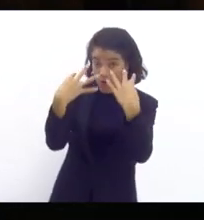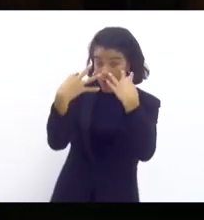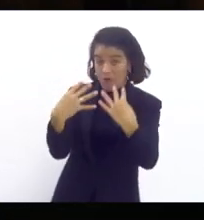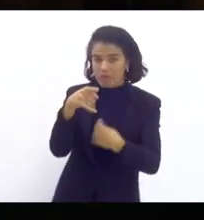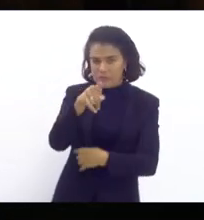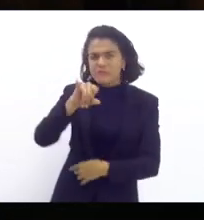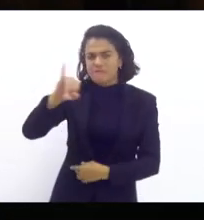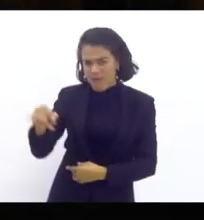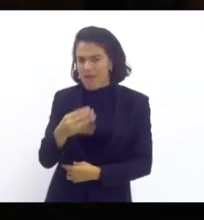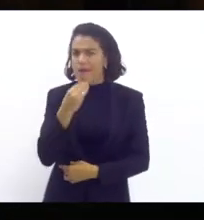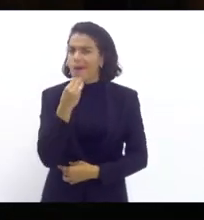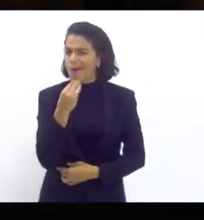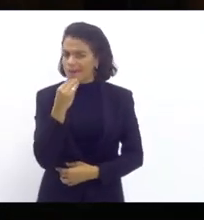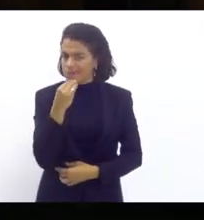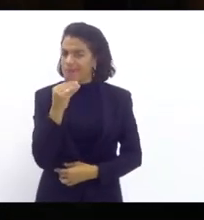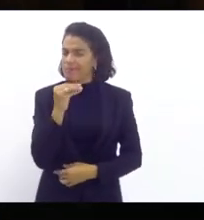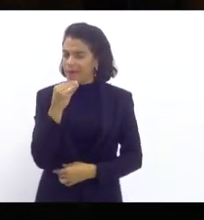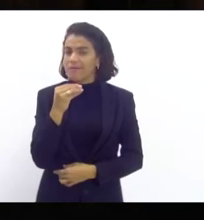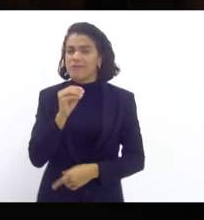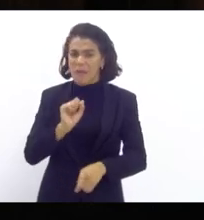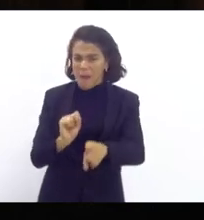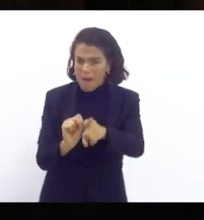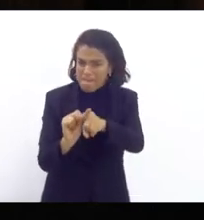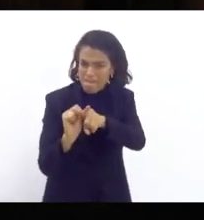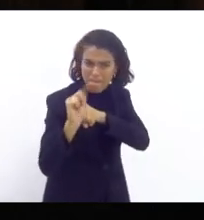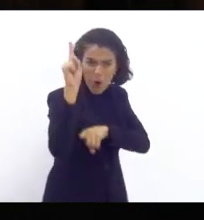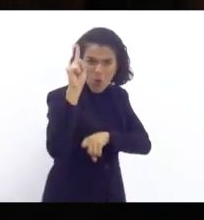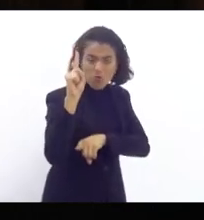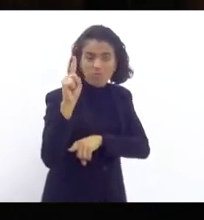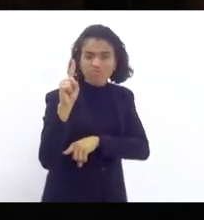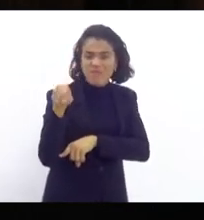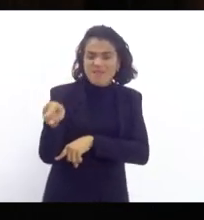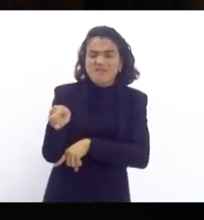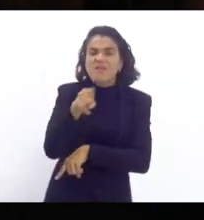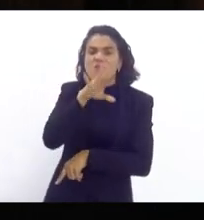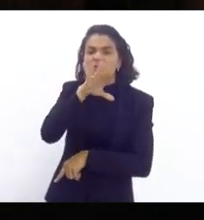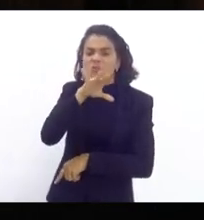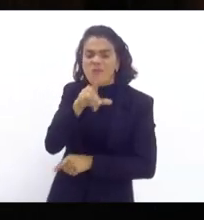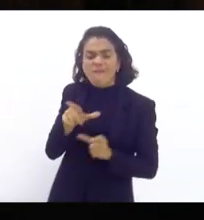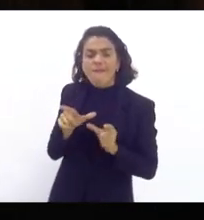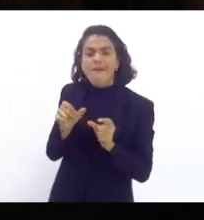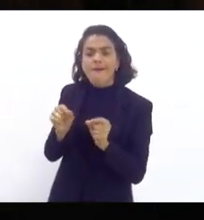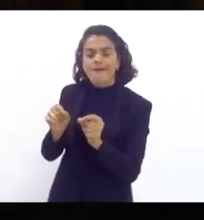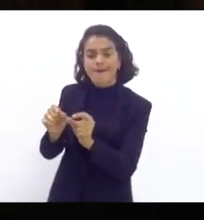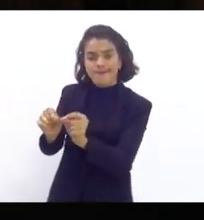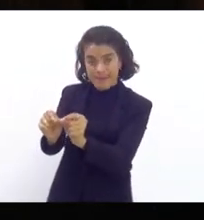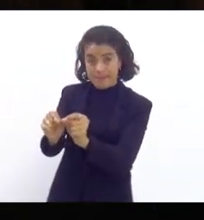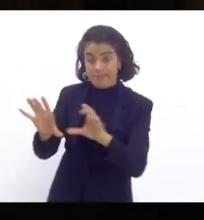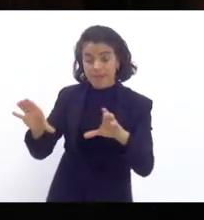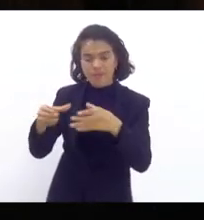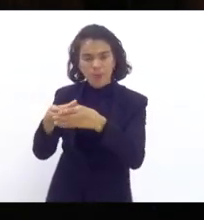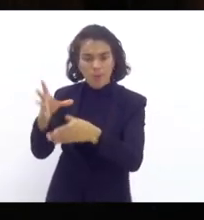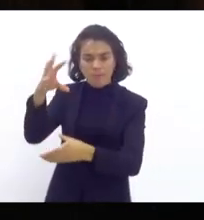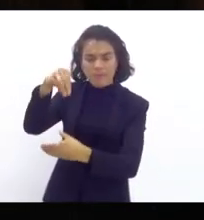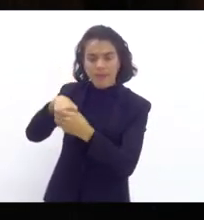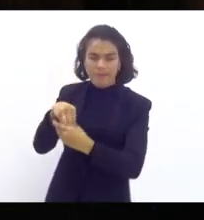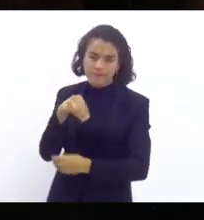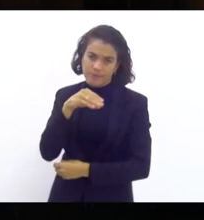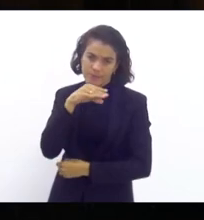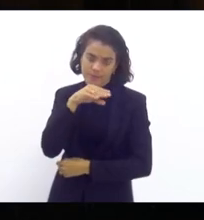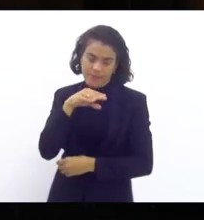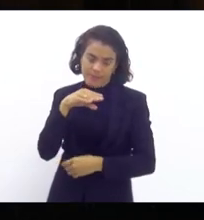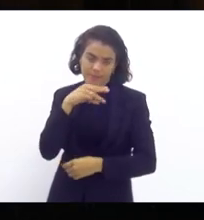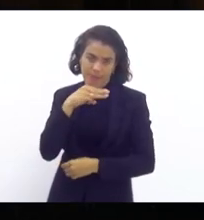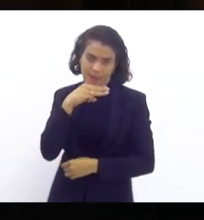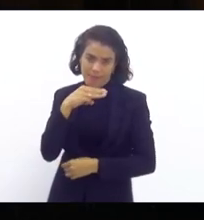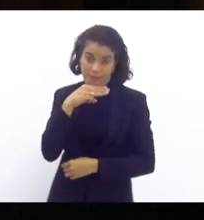a oportunidade de expulsar esse câncer e esse grupo que hoje está dentro dessa cidade. Mas